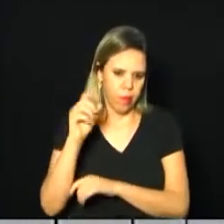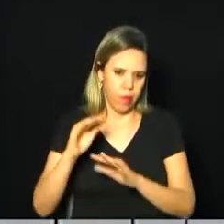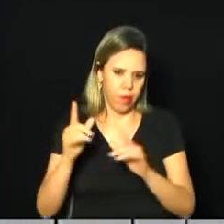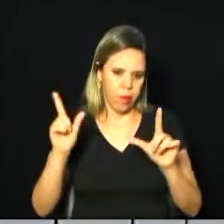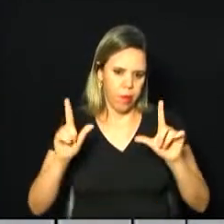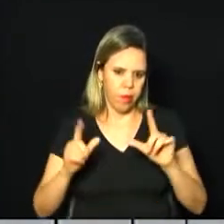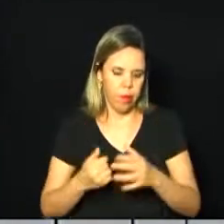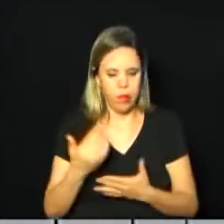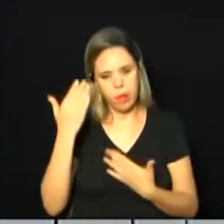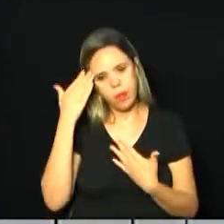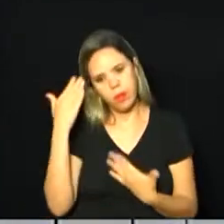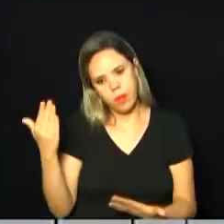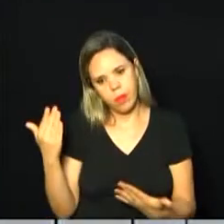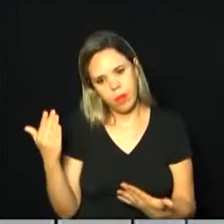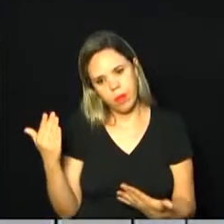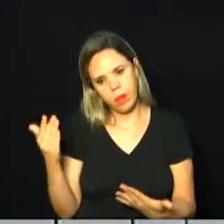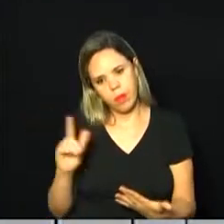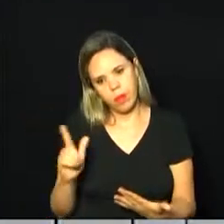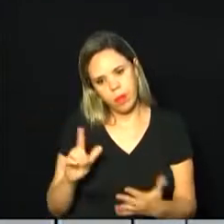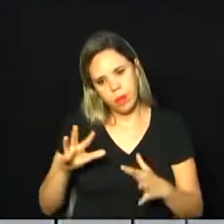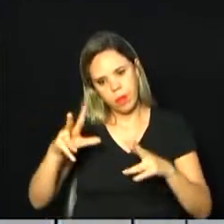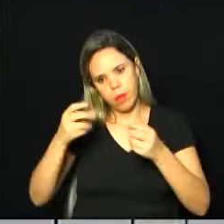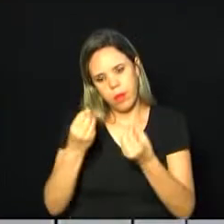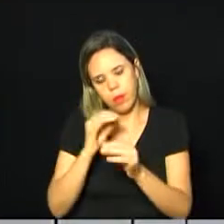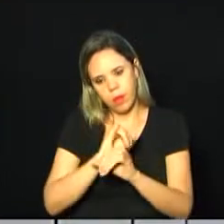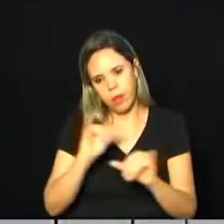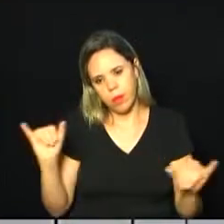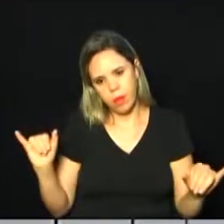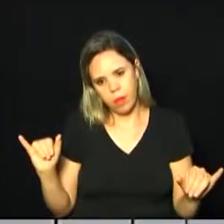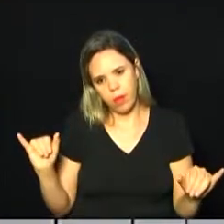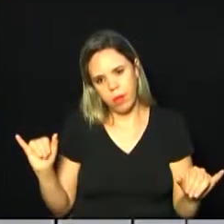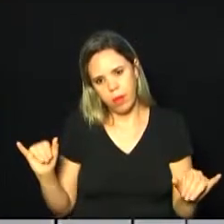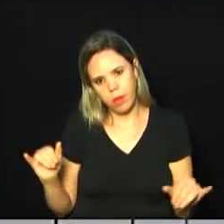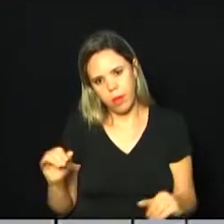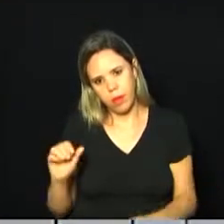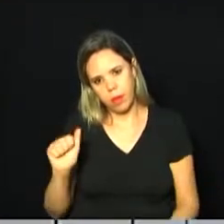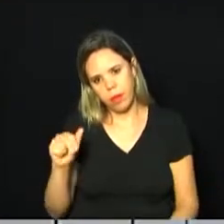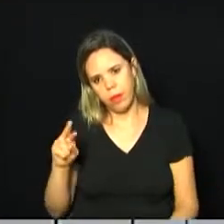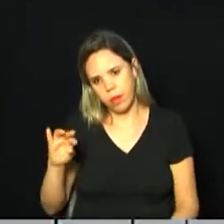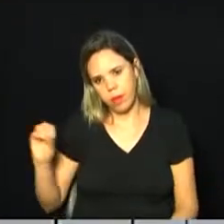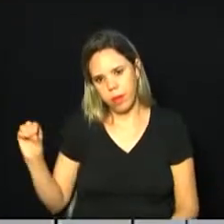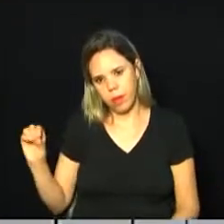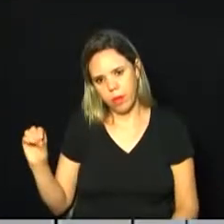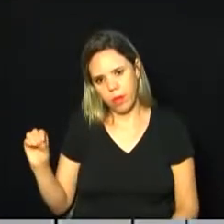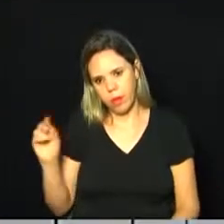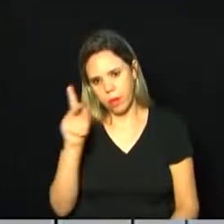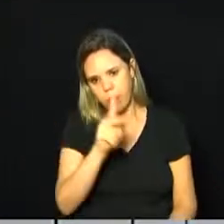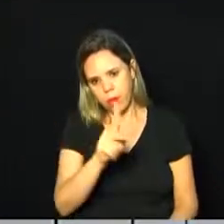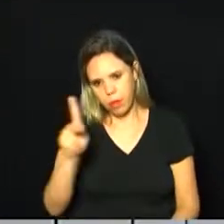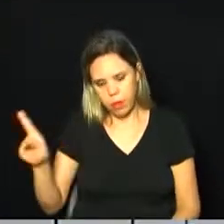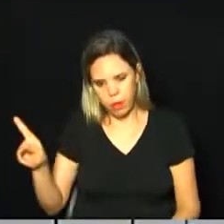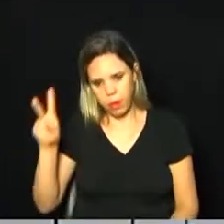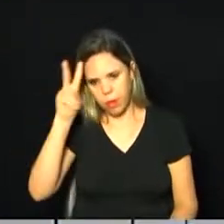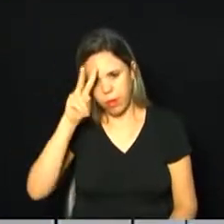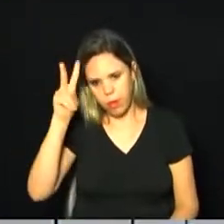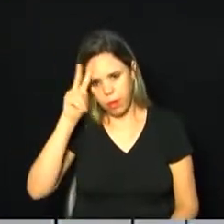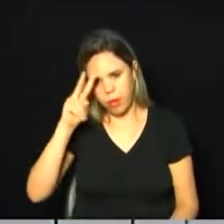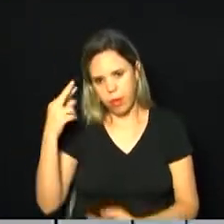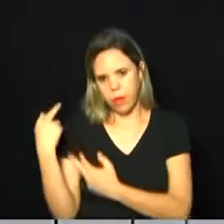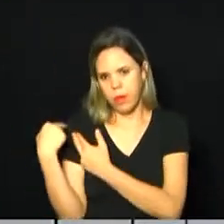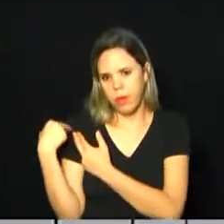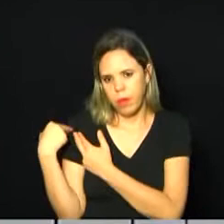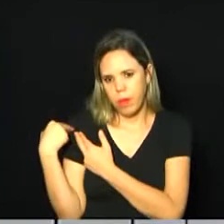meu o bebê e Agradeço também claro todas as informações do Américo Batista Vilela professor de história e